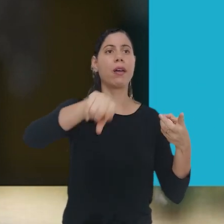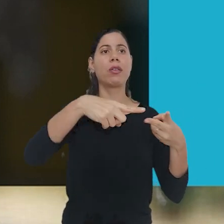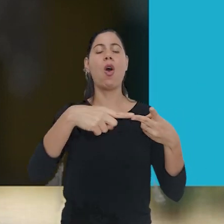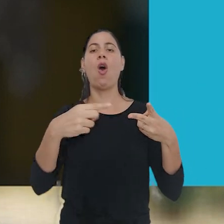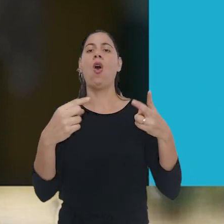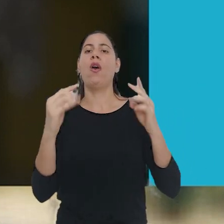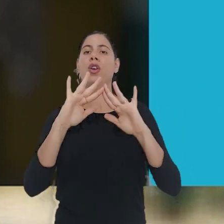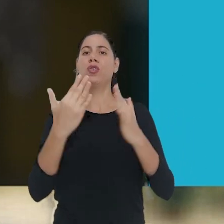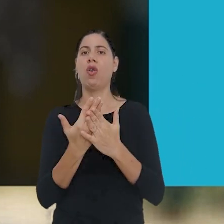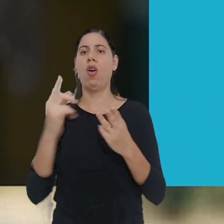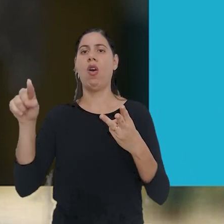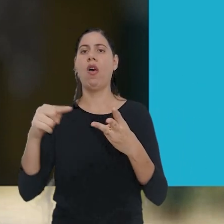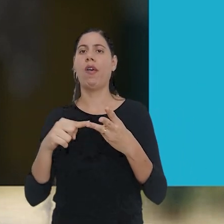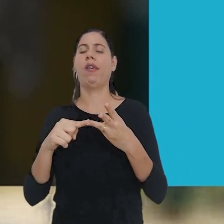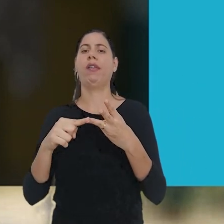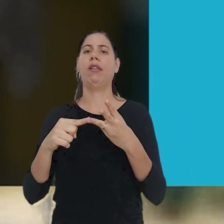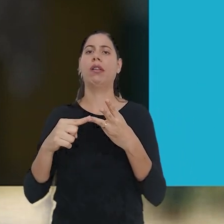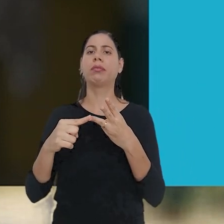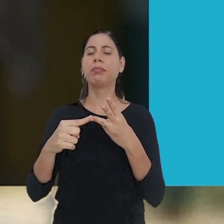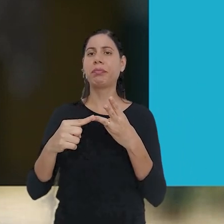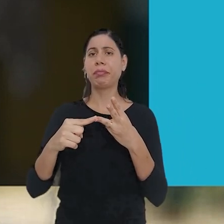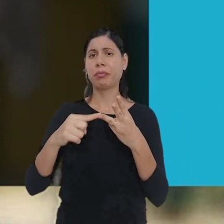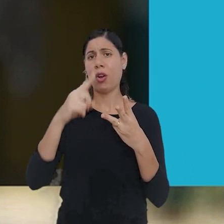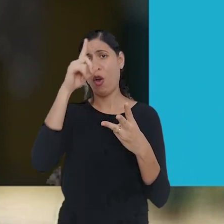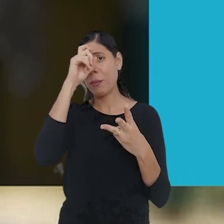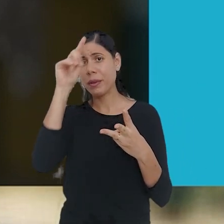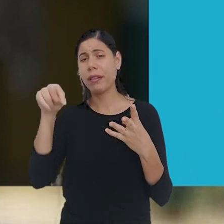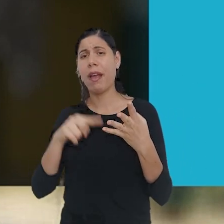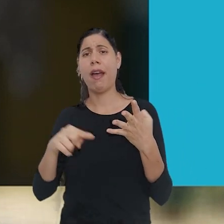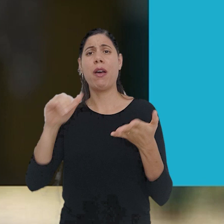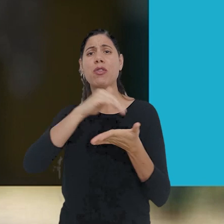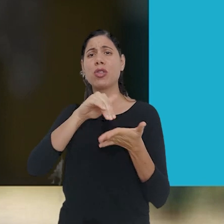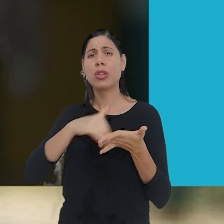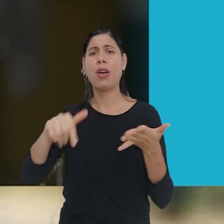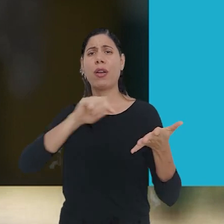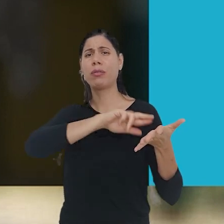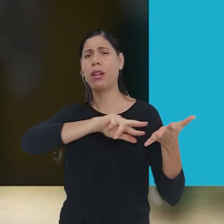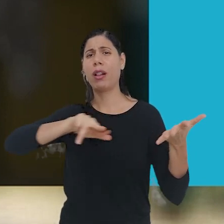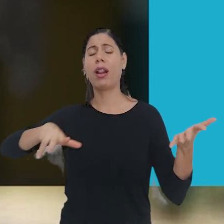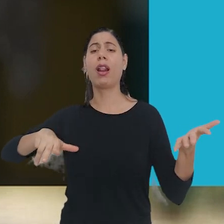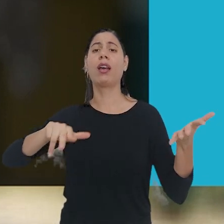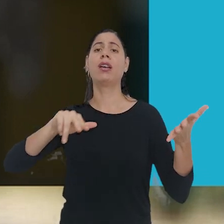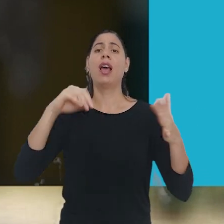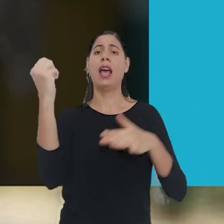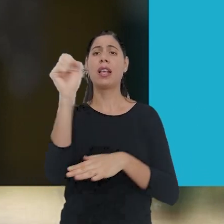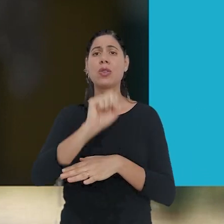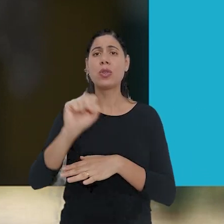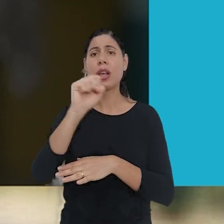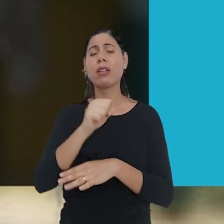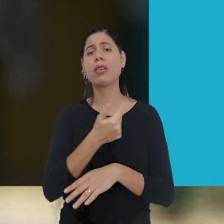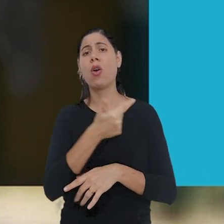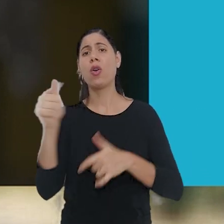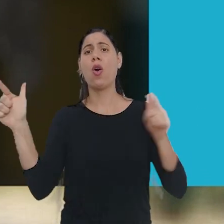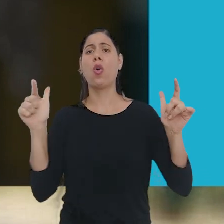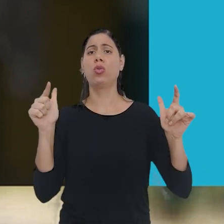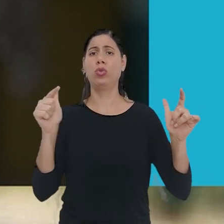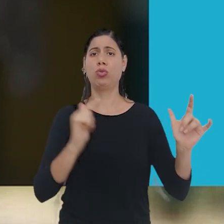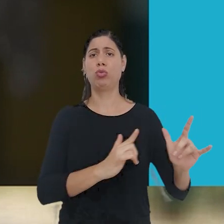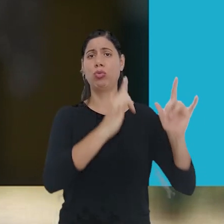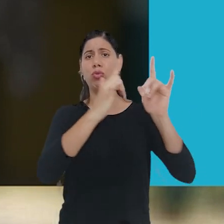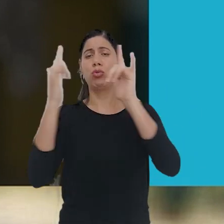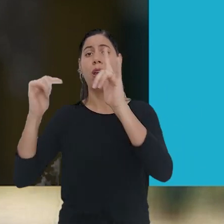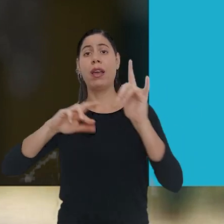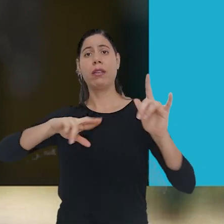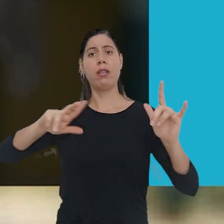ensino, empresas industriais e comerciais, escritórios, repartições públicas, associações e outros edifícios